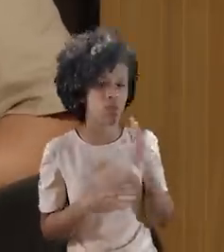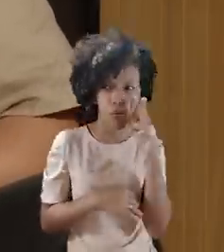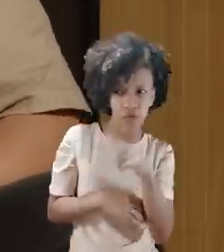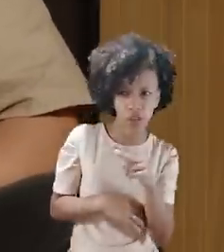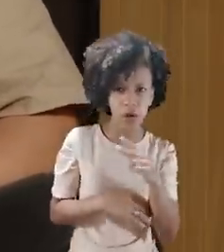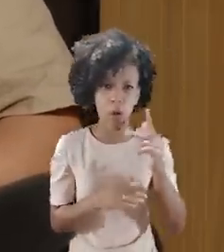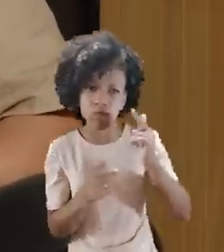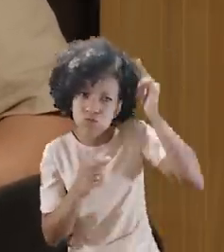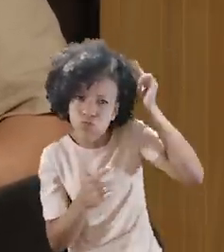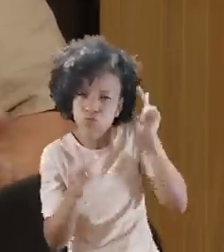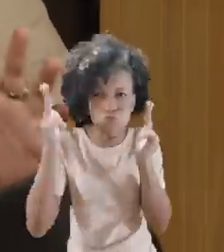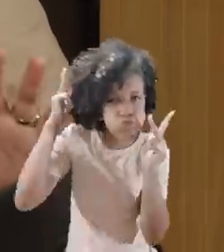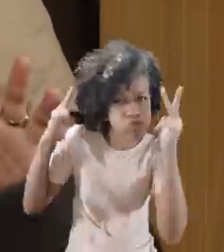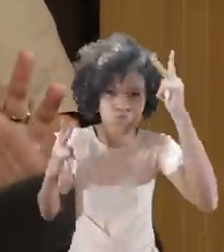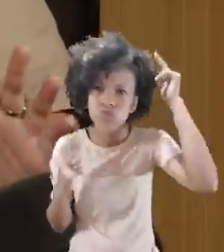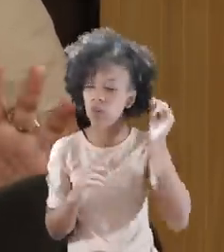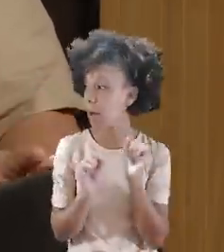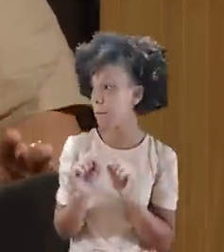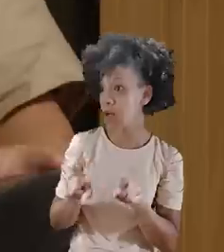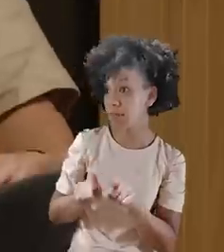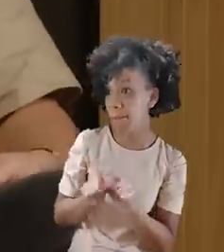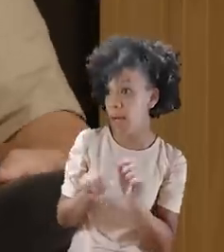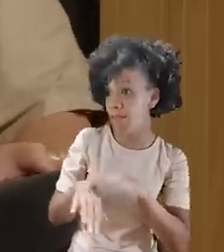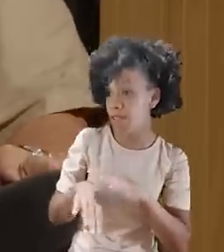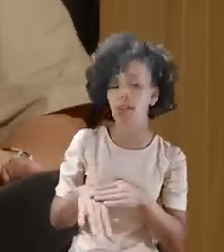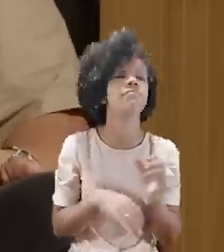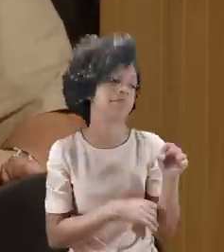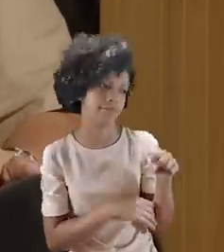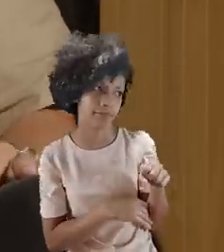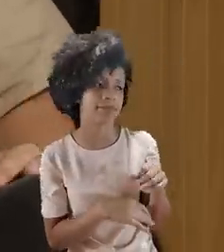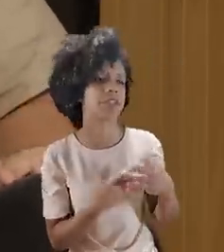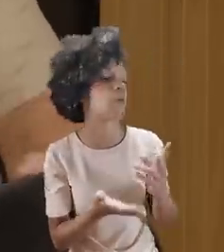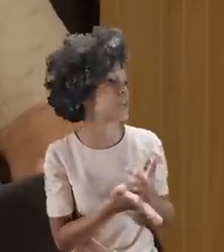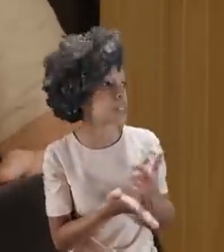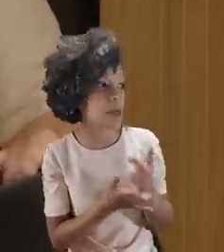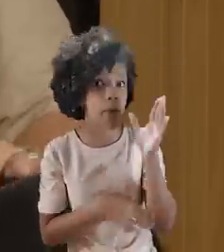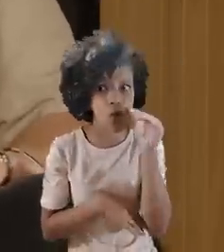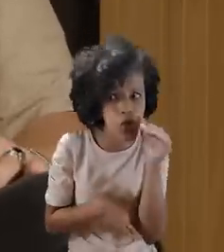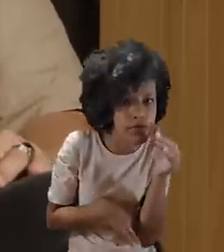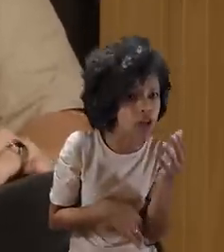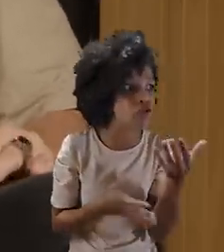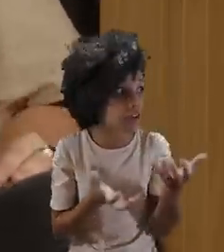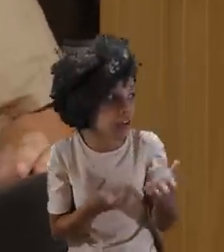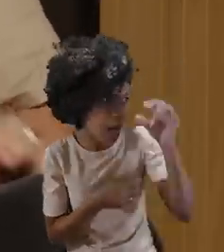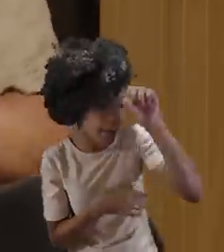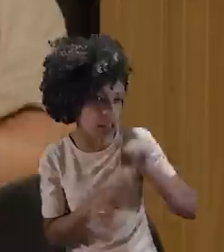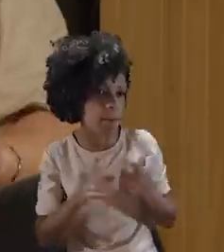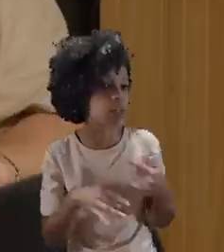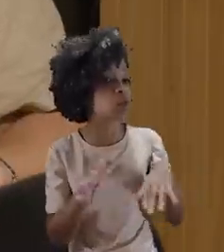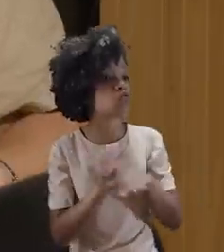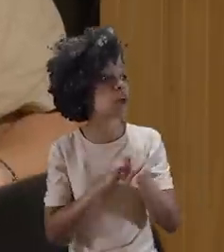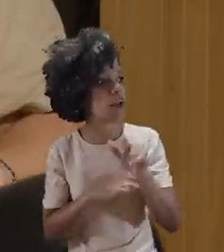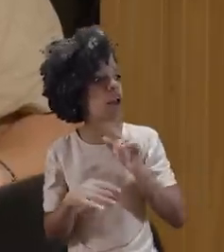sua máquina cabeça no pai não tio aí eu escolhi entendeu então sempre tivesse uma curiosidade Zinha quando